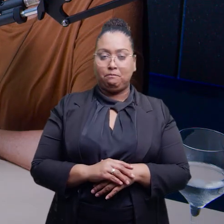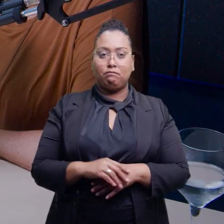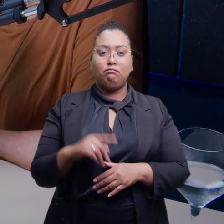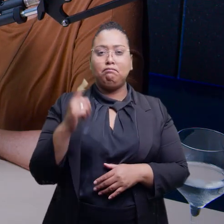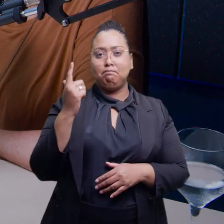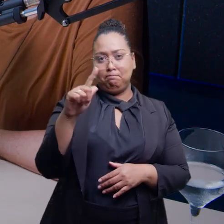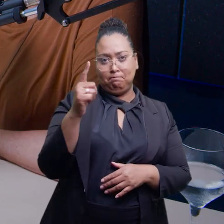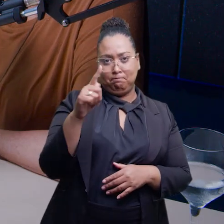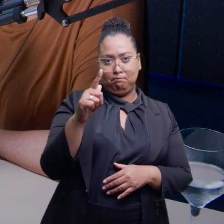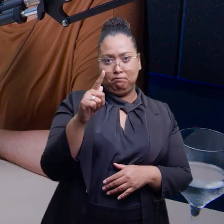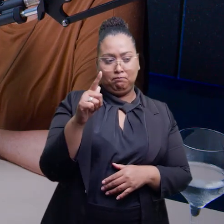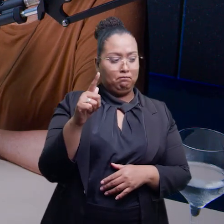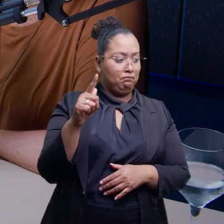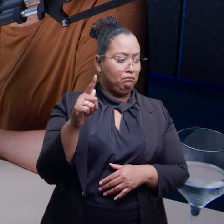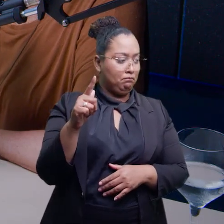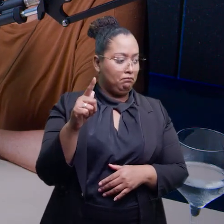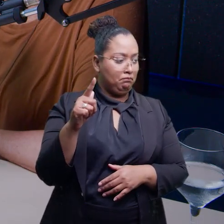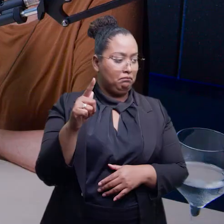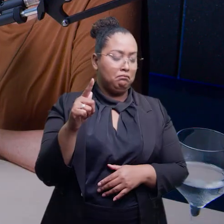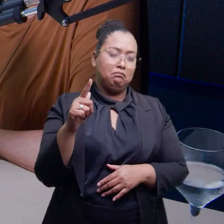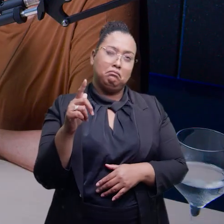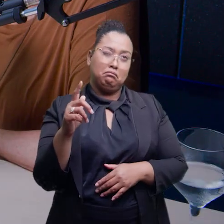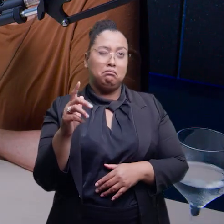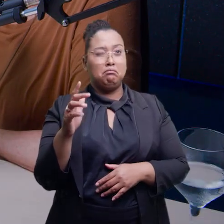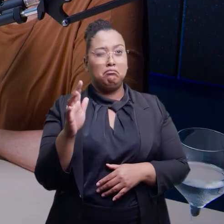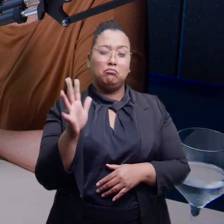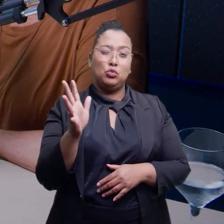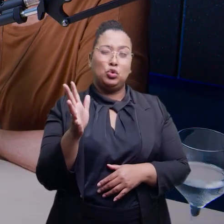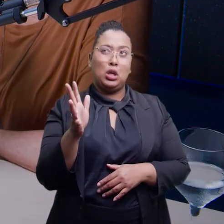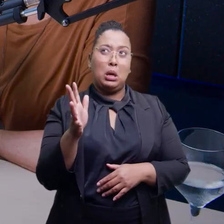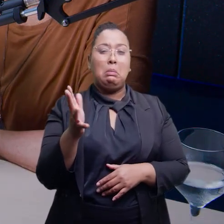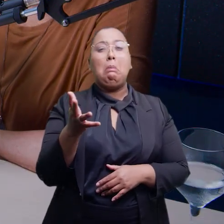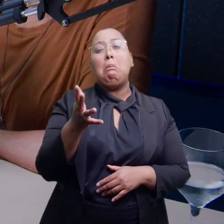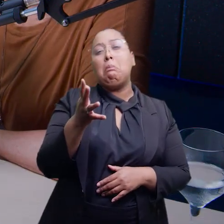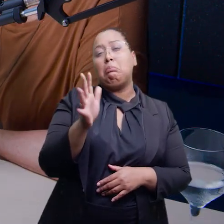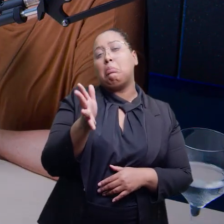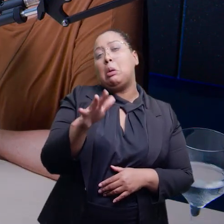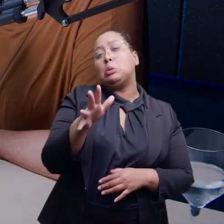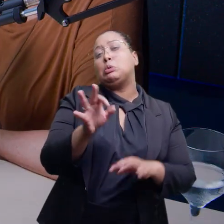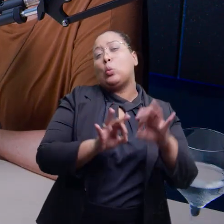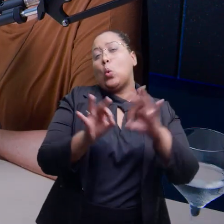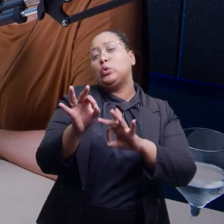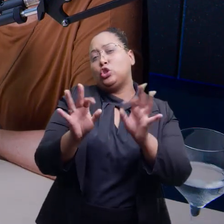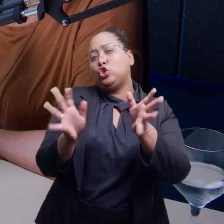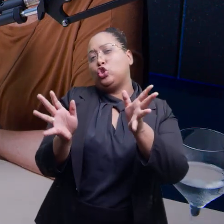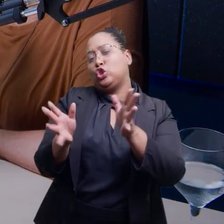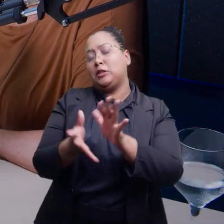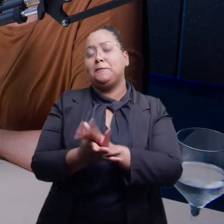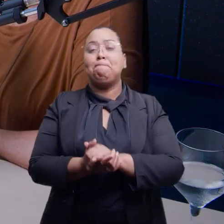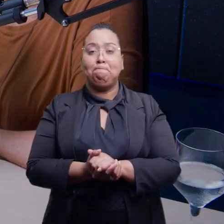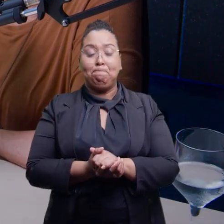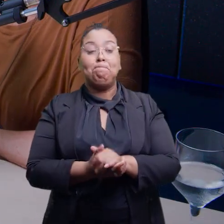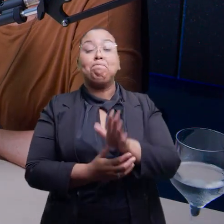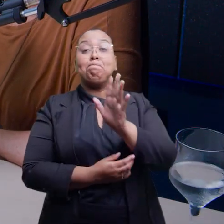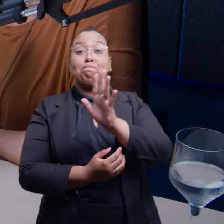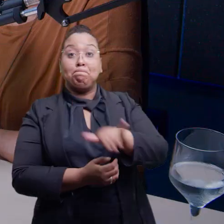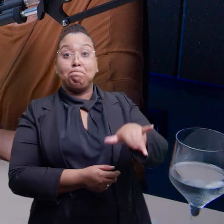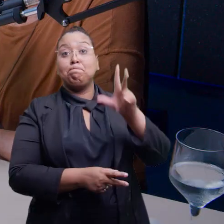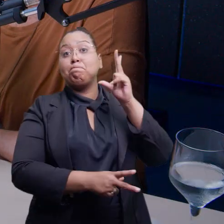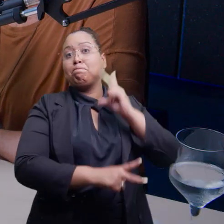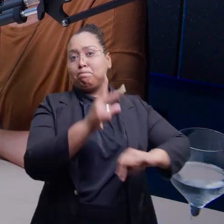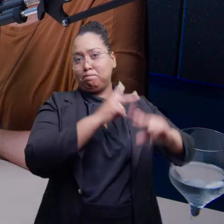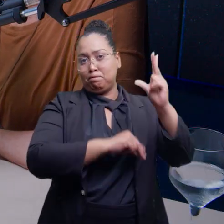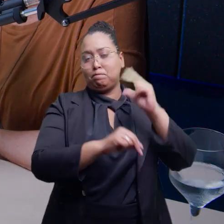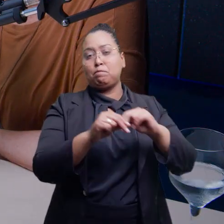Em Goiânia, isso já está mais ou menos bem organizado, né? As crianças e